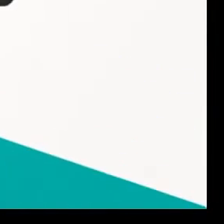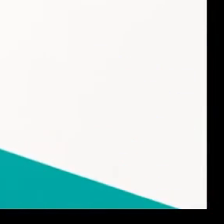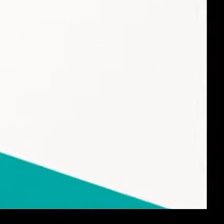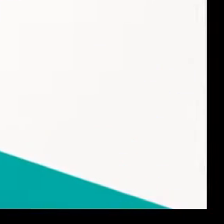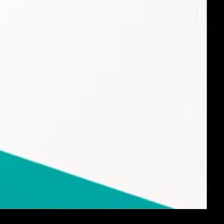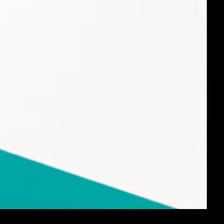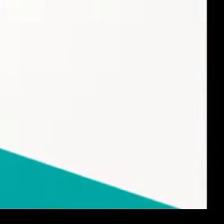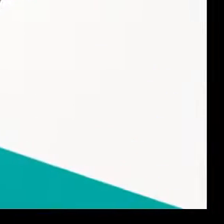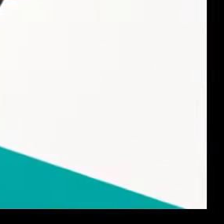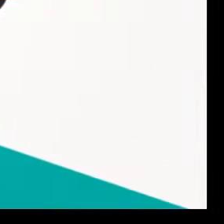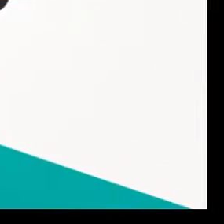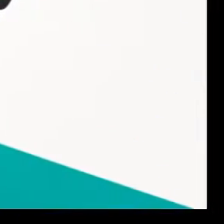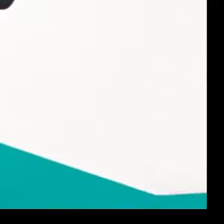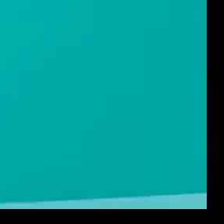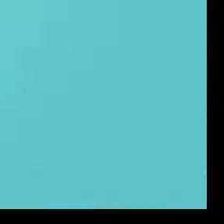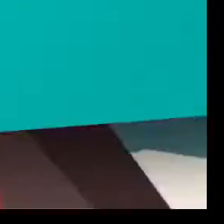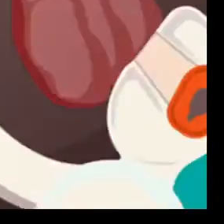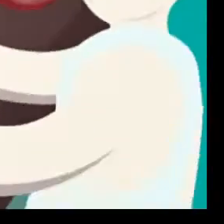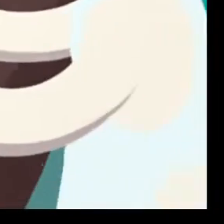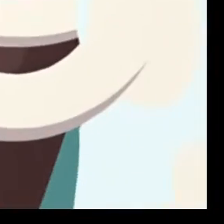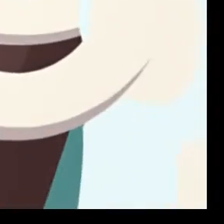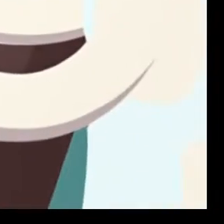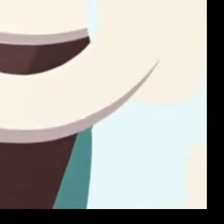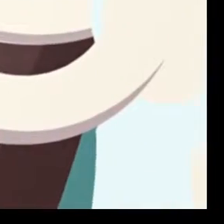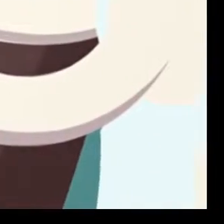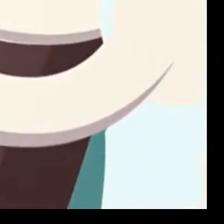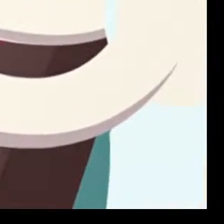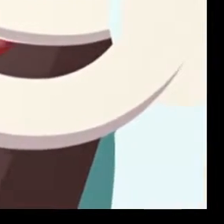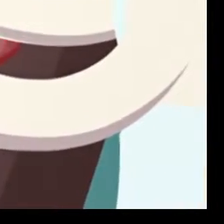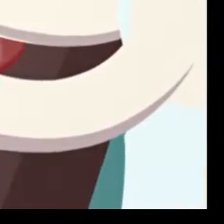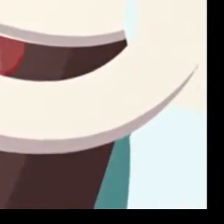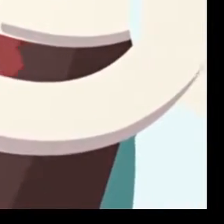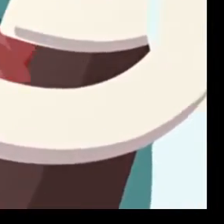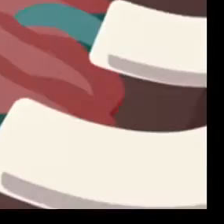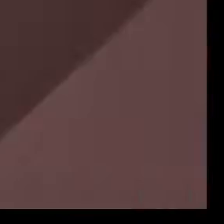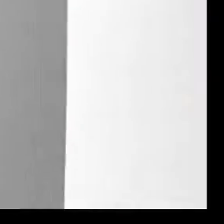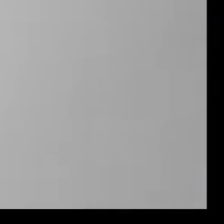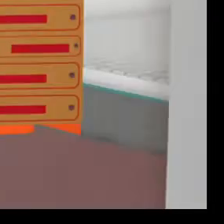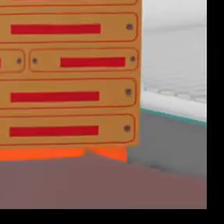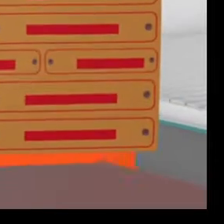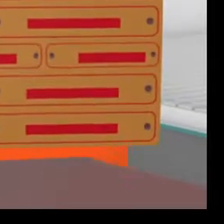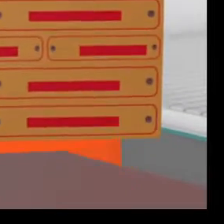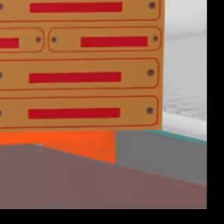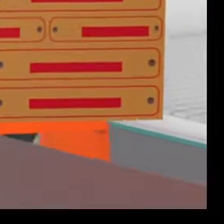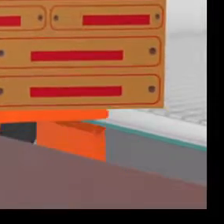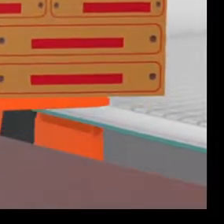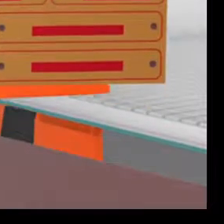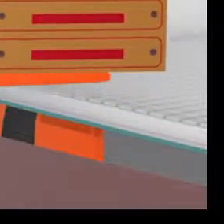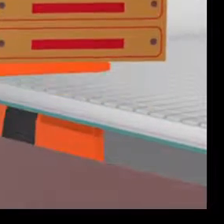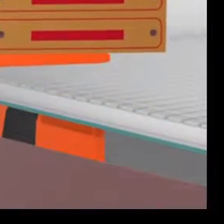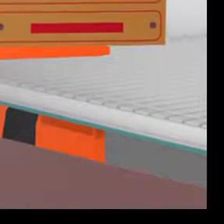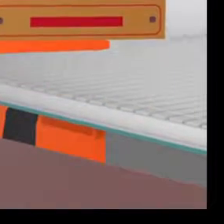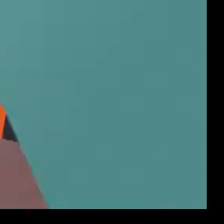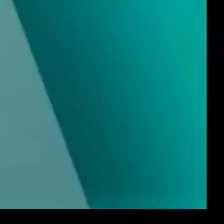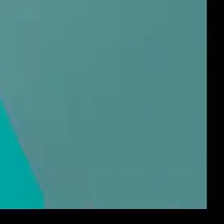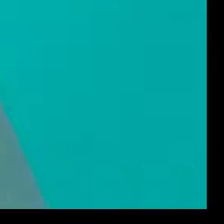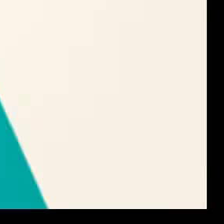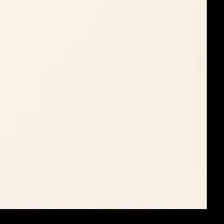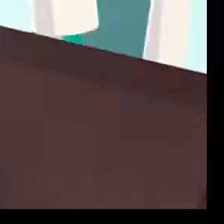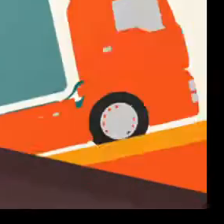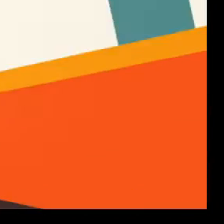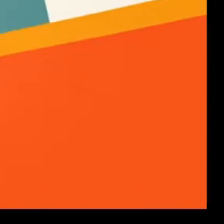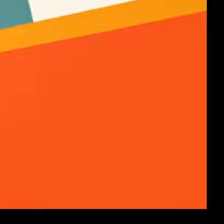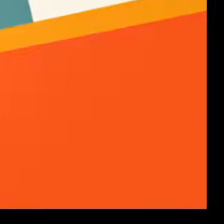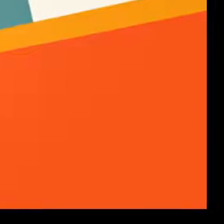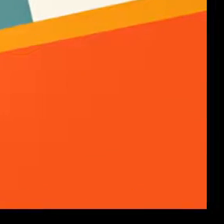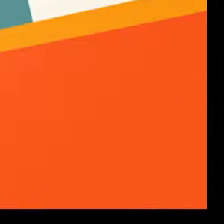vinheta de abertura. Em uma animação, ambiente de trabalho de uma indústria de proteína animal. Manuseio de carnes que são fatiadas, embaladas e acondicionadas em caminhões de